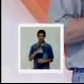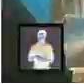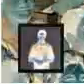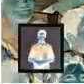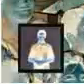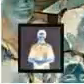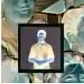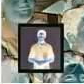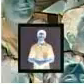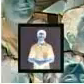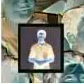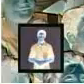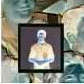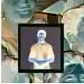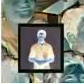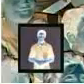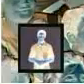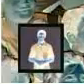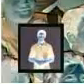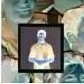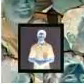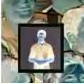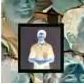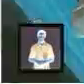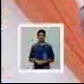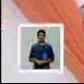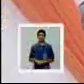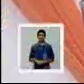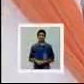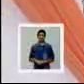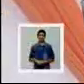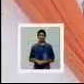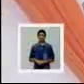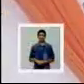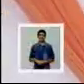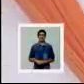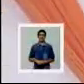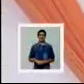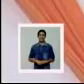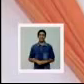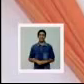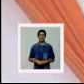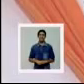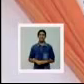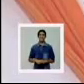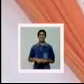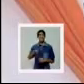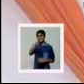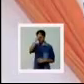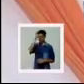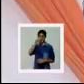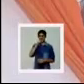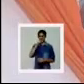gripe na. A gripe do frango. Nossa, o frango não tinha gripe, não. Não tinha gripe, não tinha resfriado, não tinha nada. Lá em casa eu nunca vi um frango